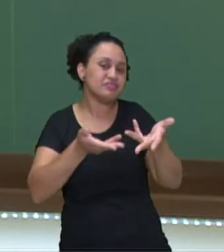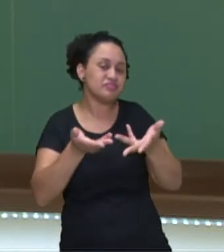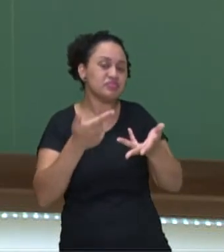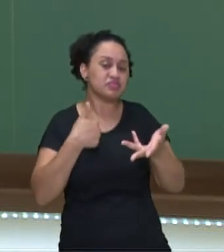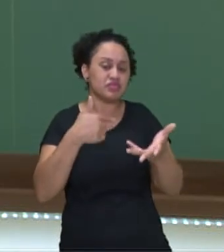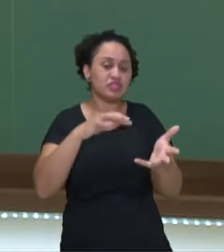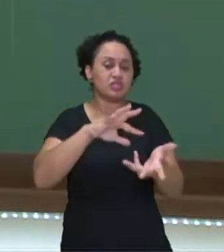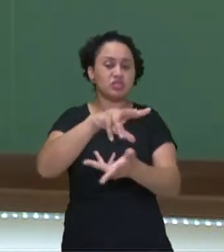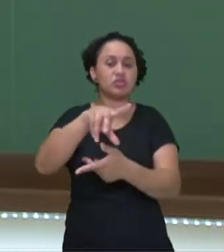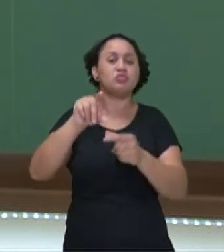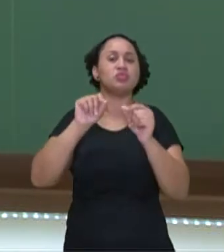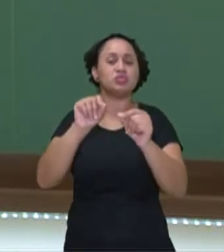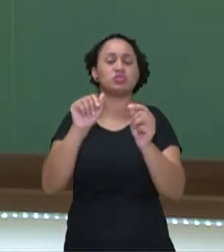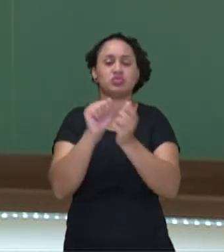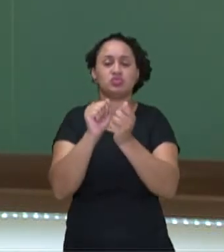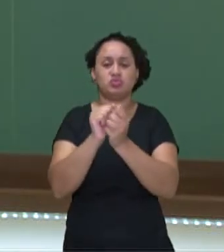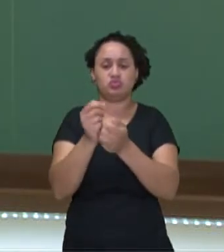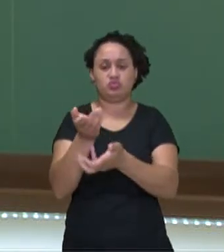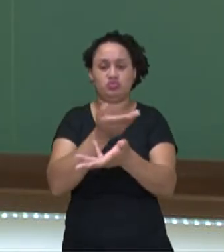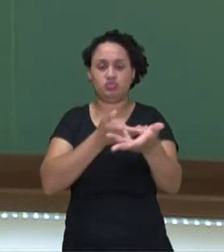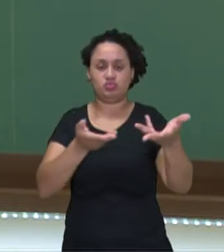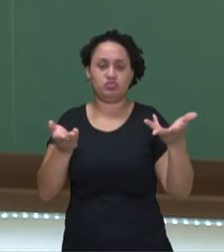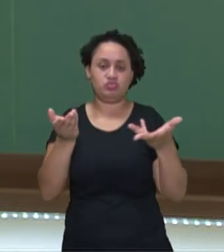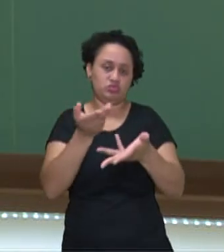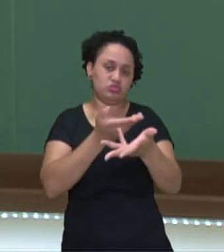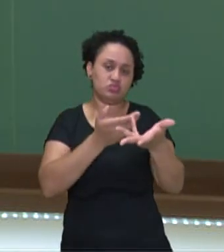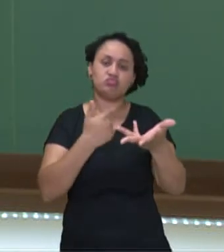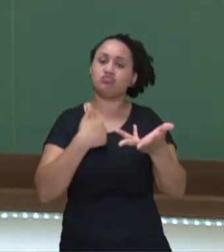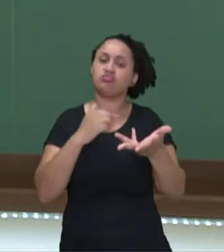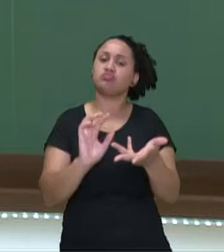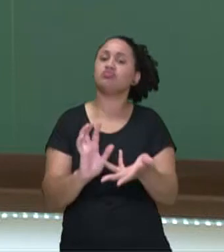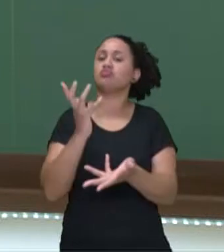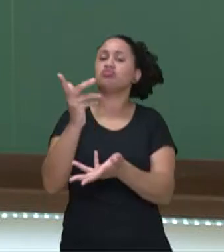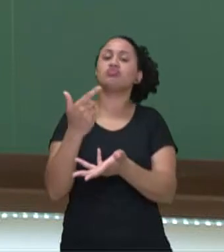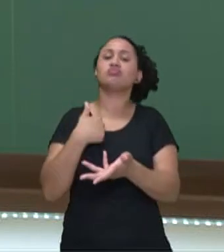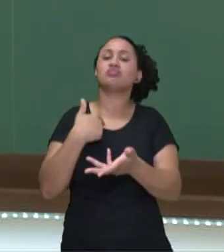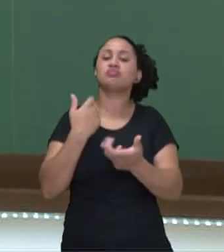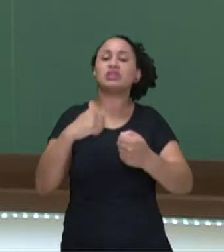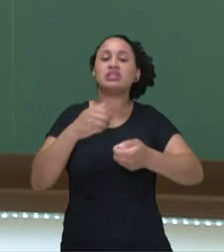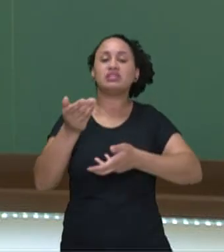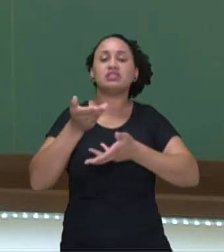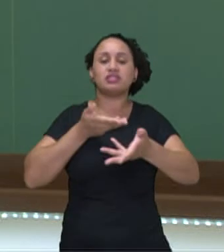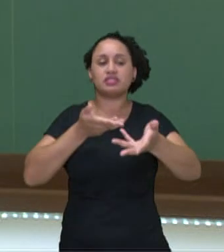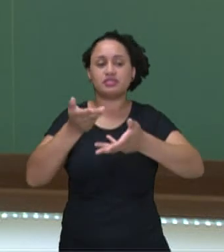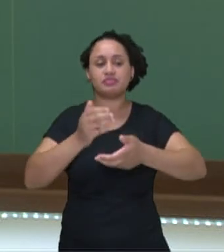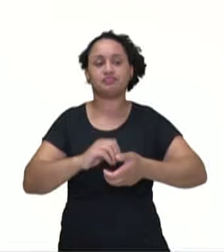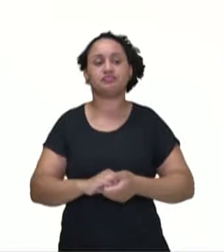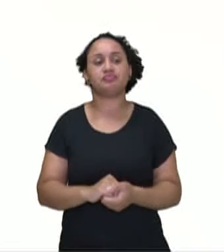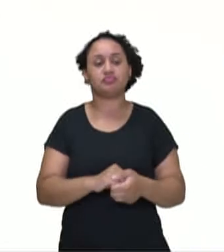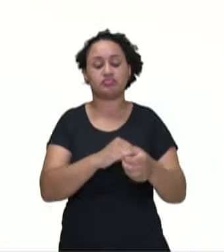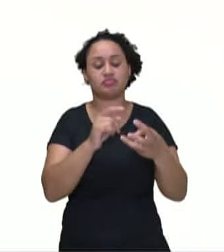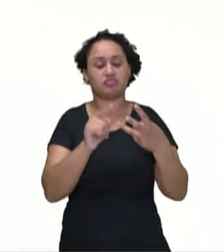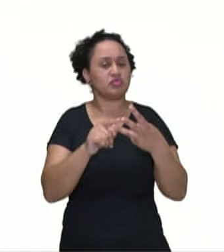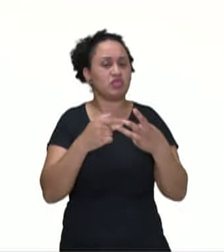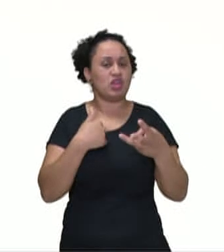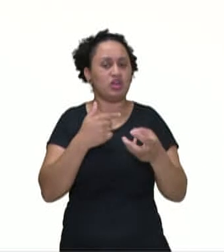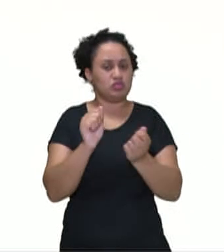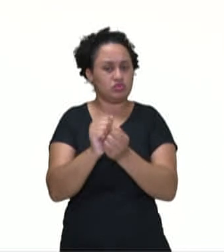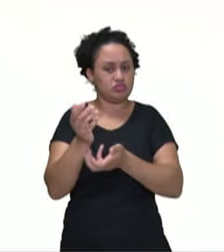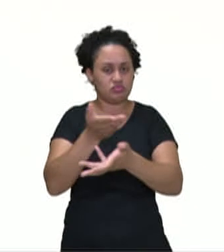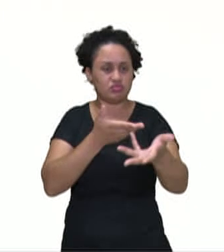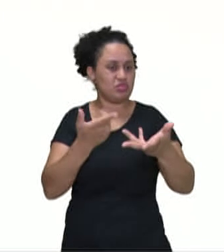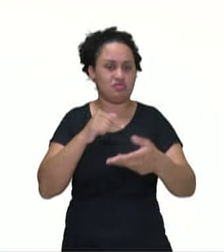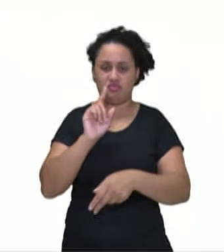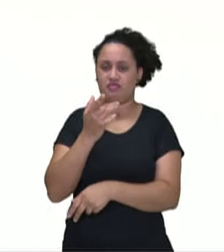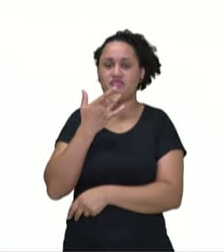este mundo é um mundo compartilhado, é um mundo em que a convivência é uma necessidade, tá? Conviver nem sempre é fácil.